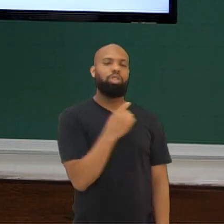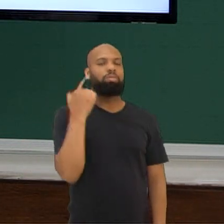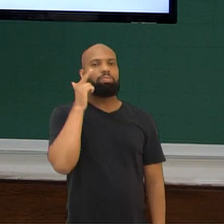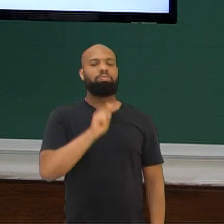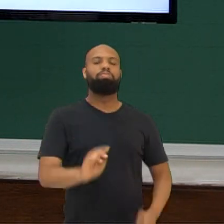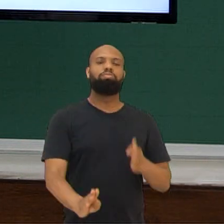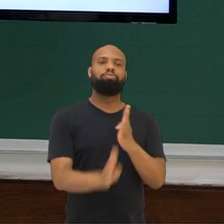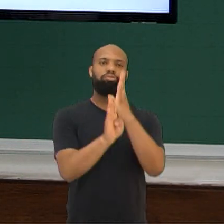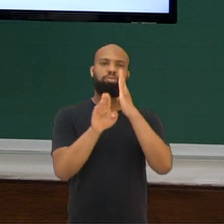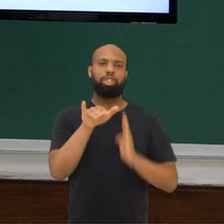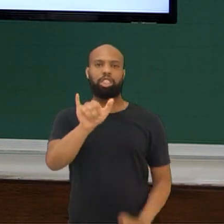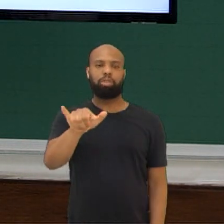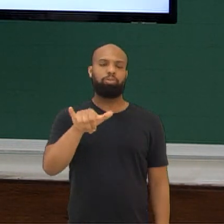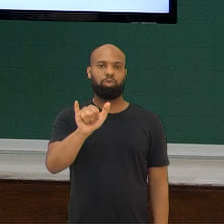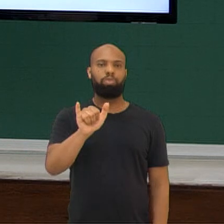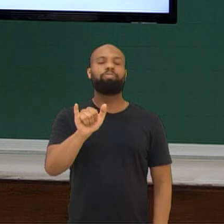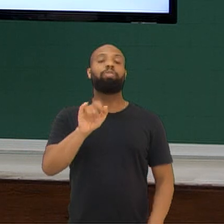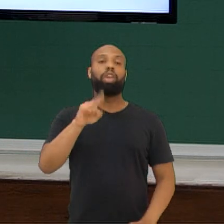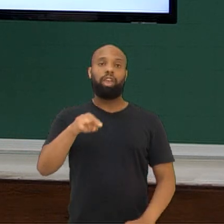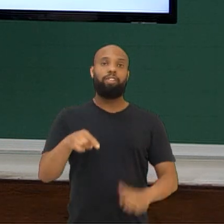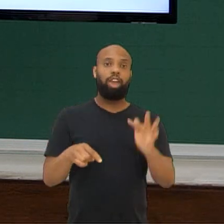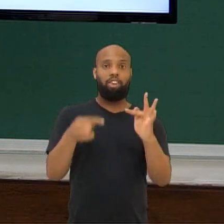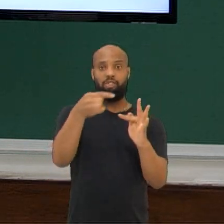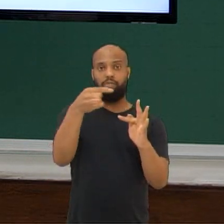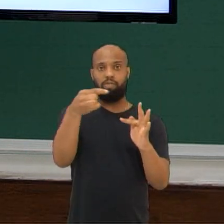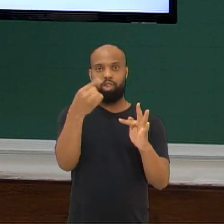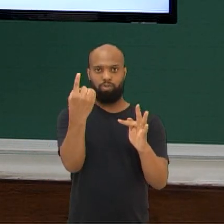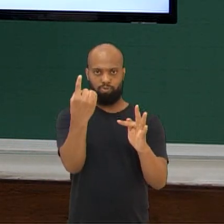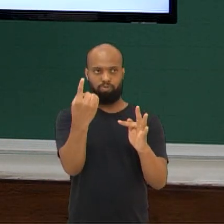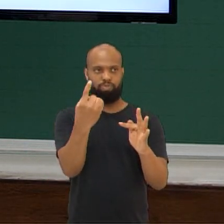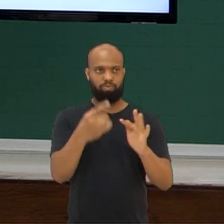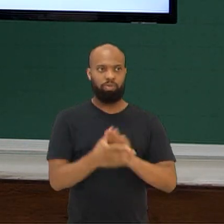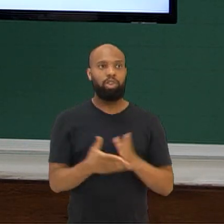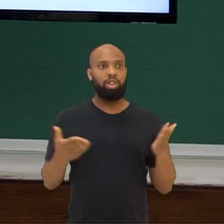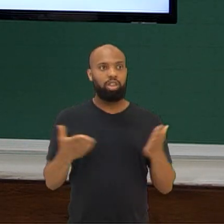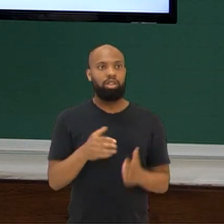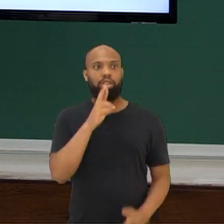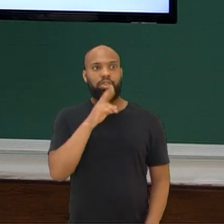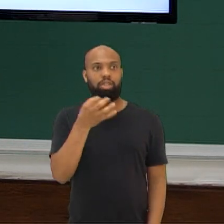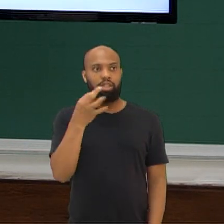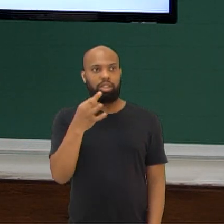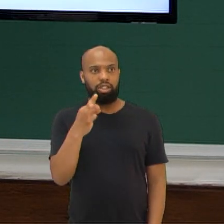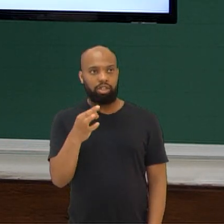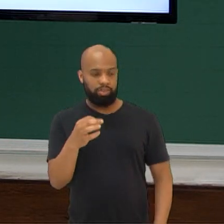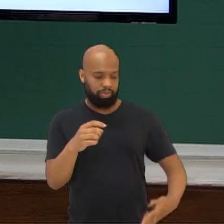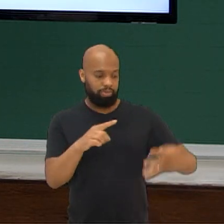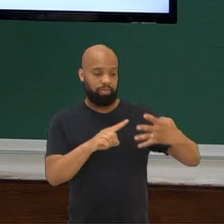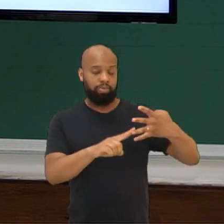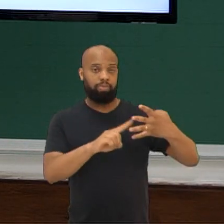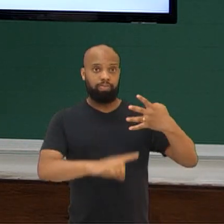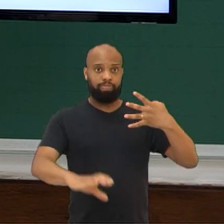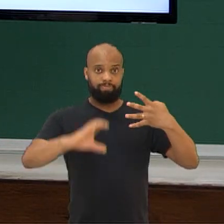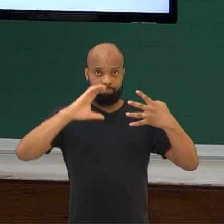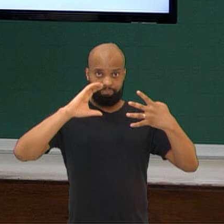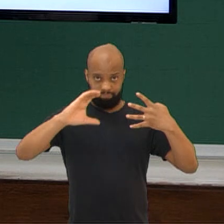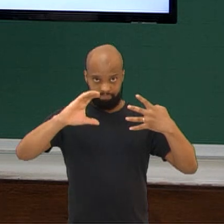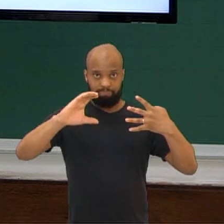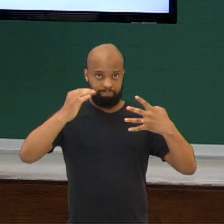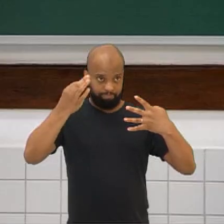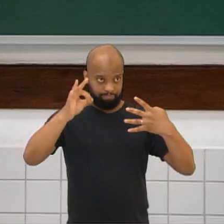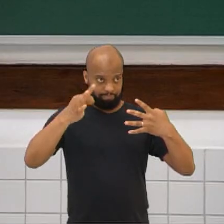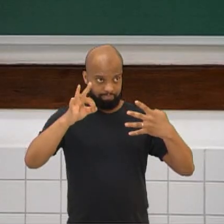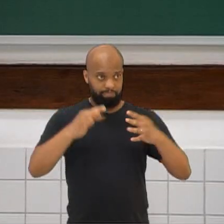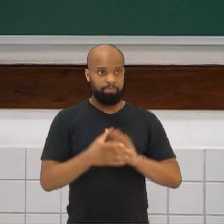sobre 2 menos 3. Dentre as nossas alternativas, a alternativa correta, letra